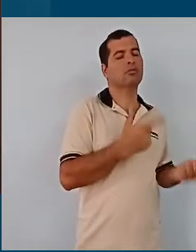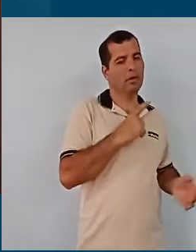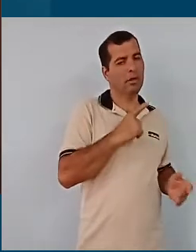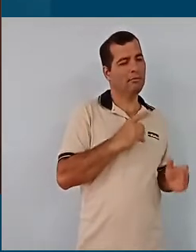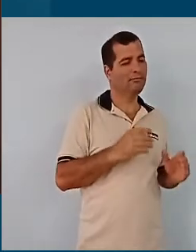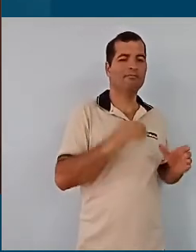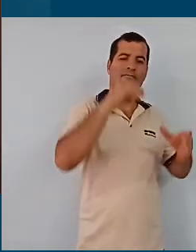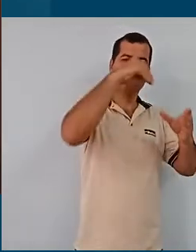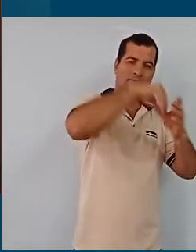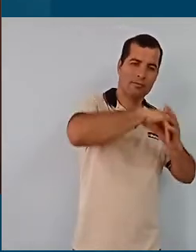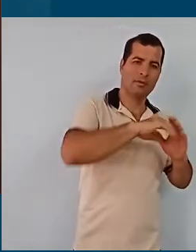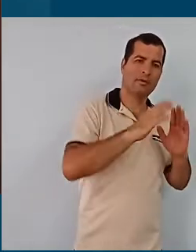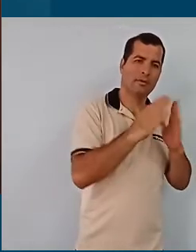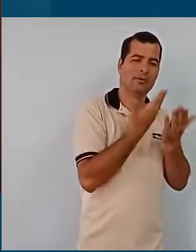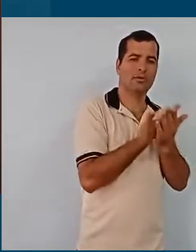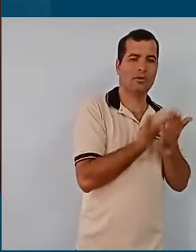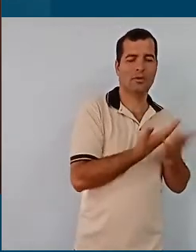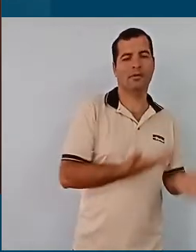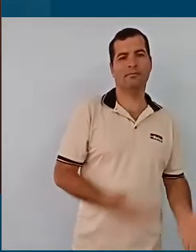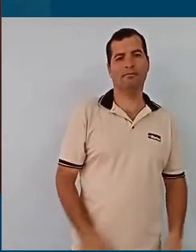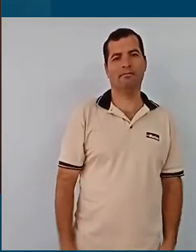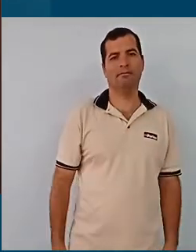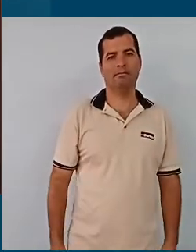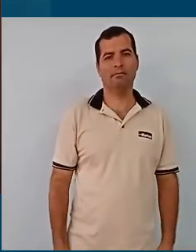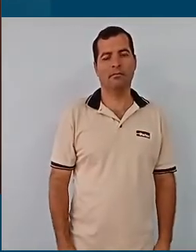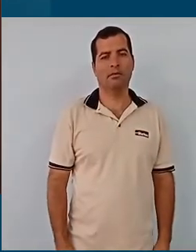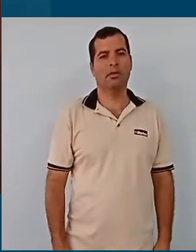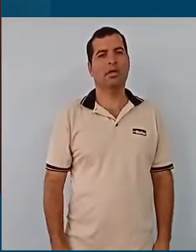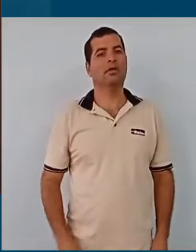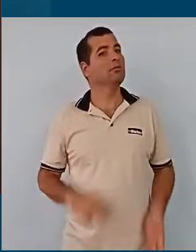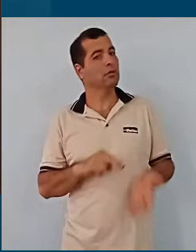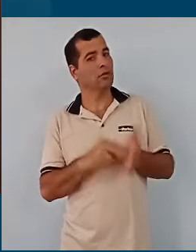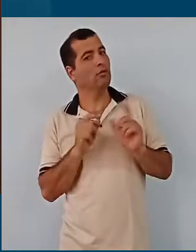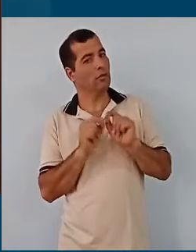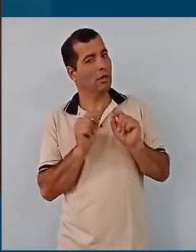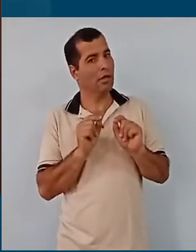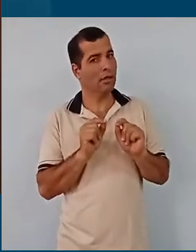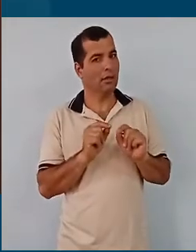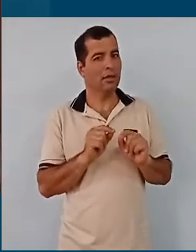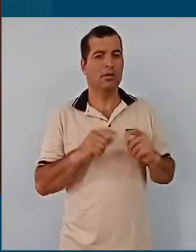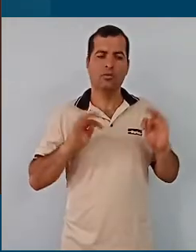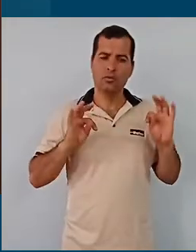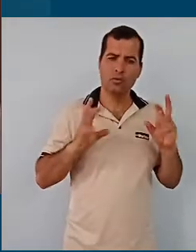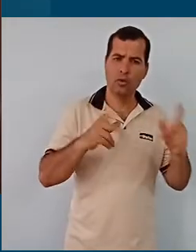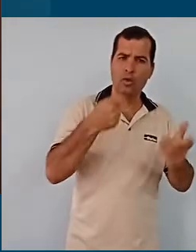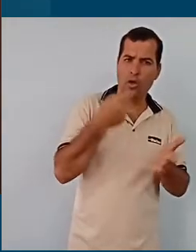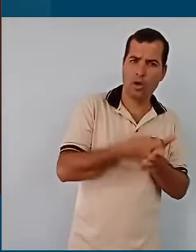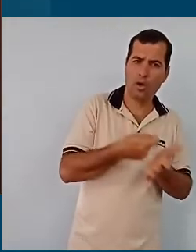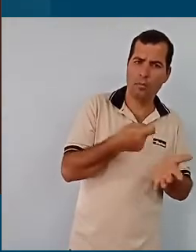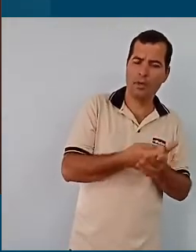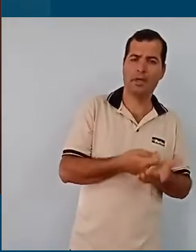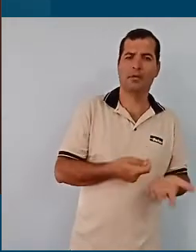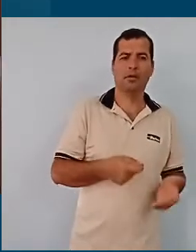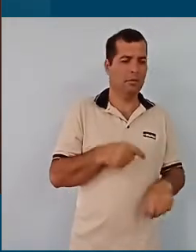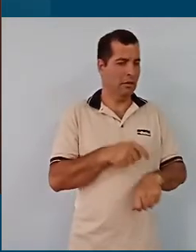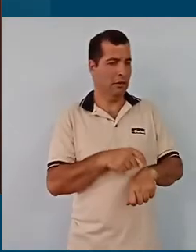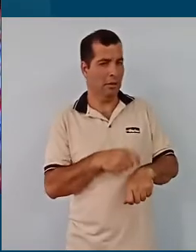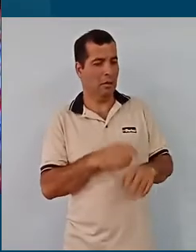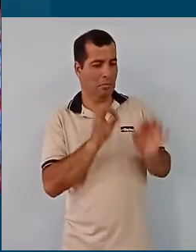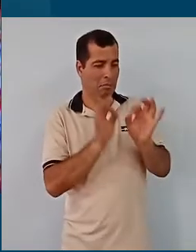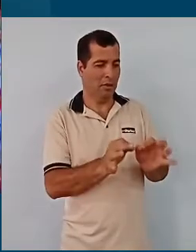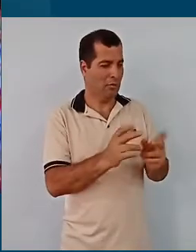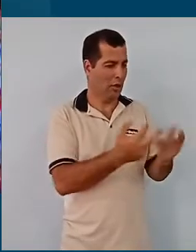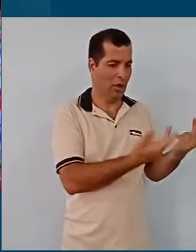né? O que não significa que a gente precise fazer todo mundo ao mesmo tempo a mesma coisa